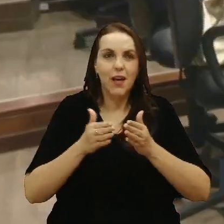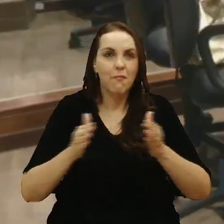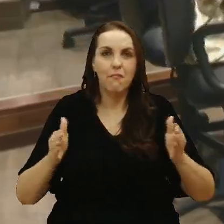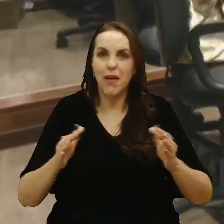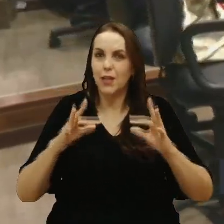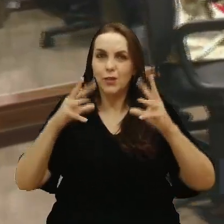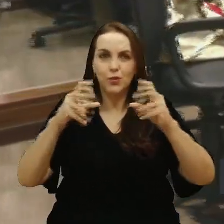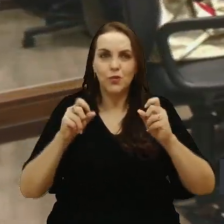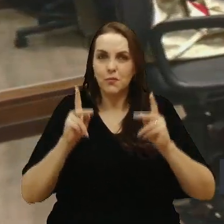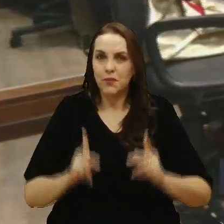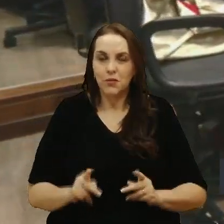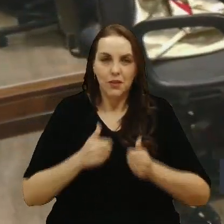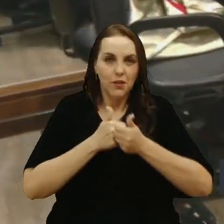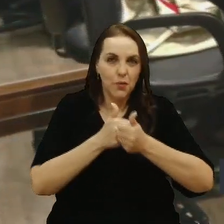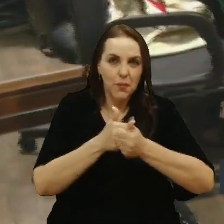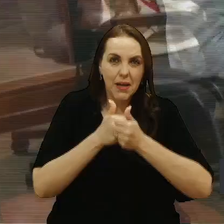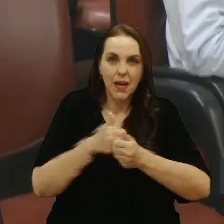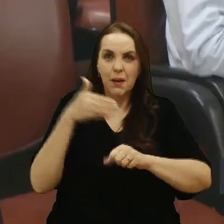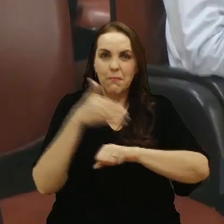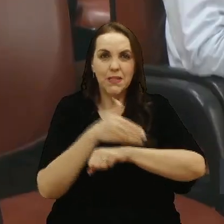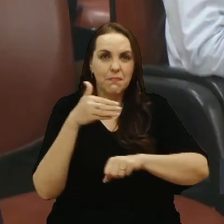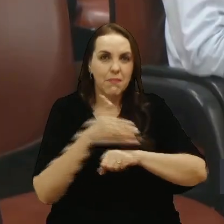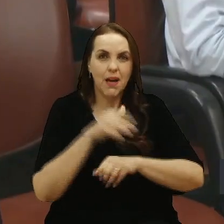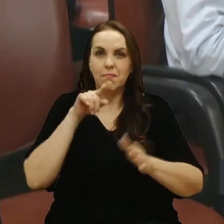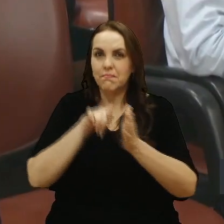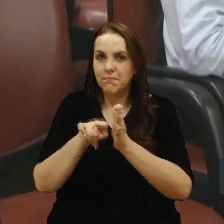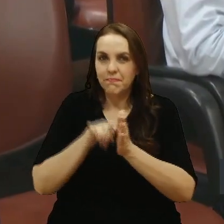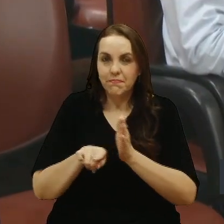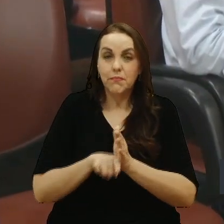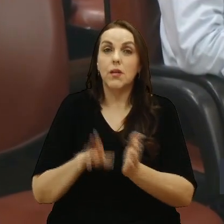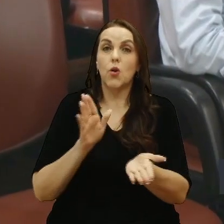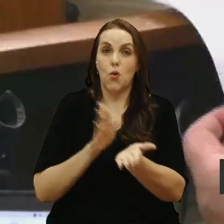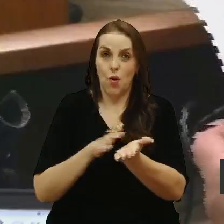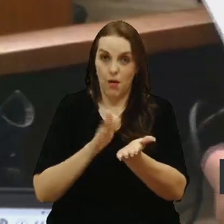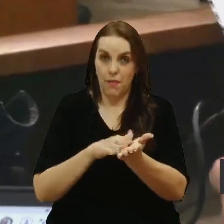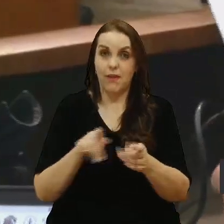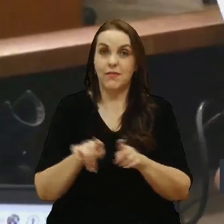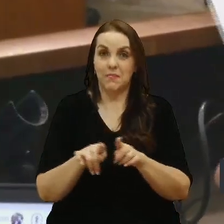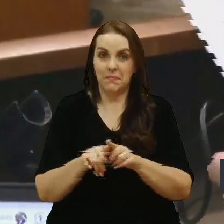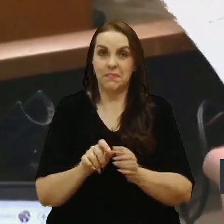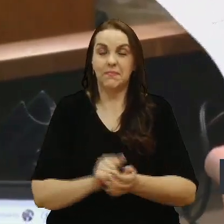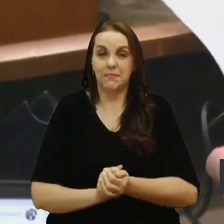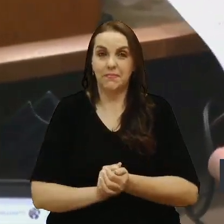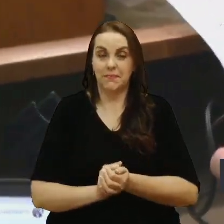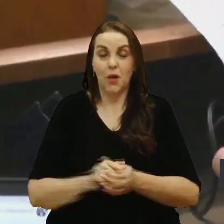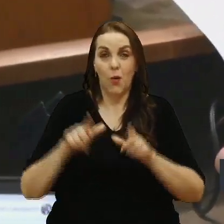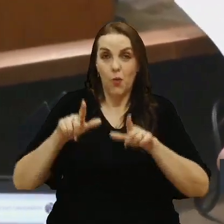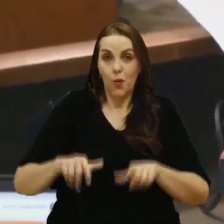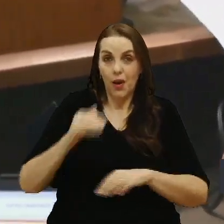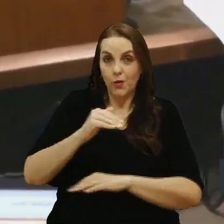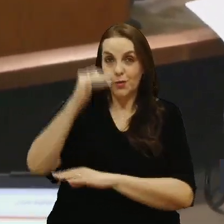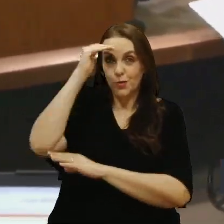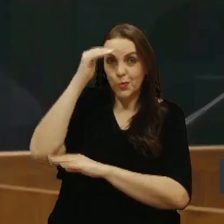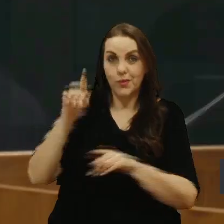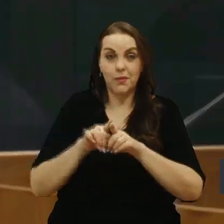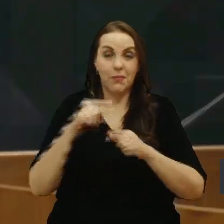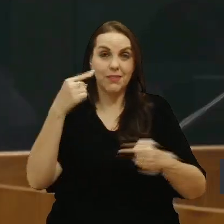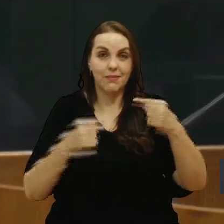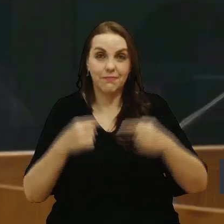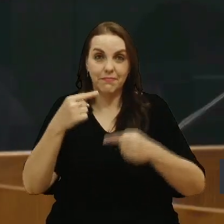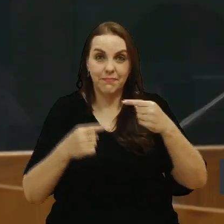quiser acompanhar, participar, questionar e também cobrar. É lugar de escuta, mas também de debate,